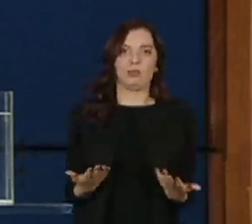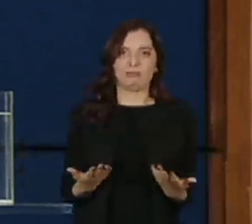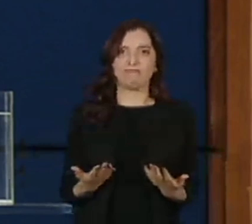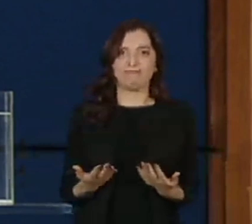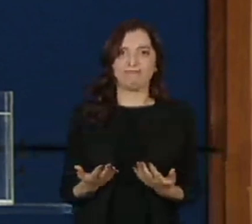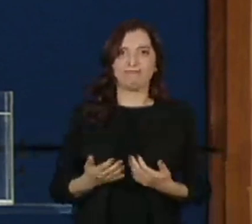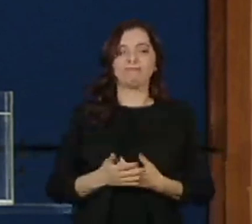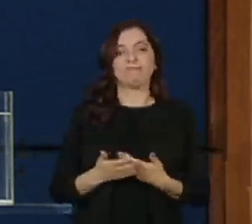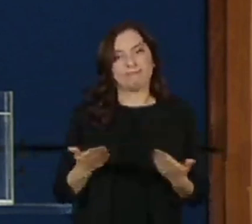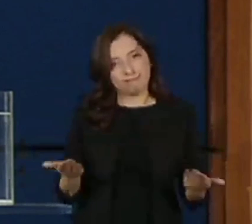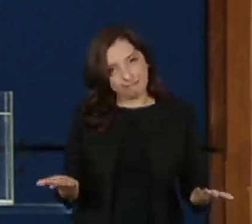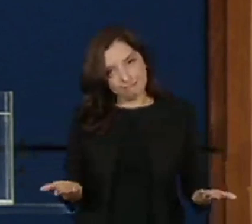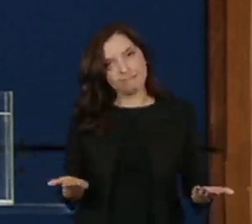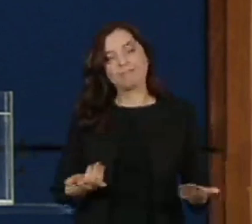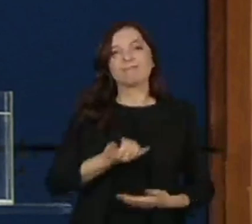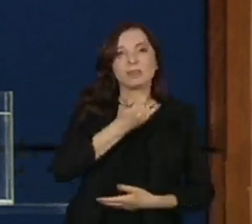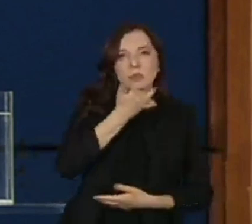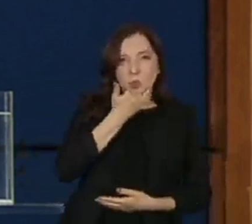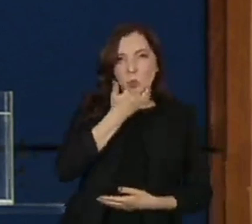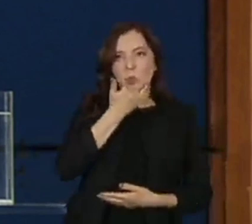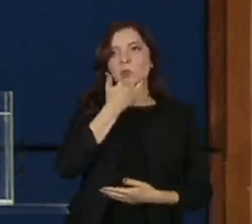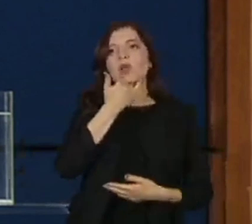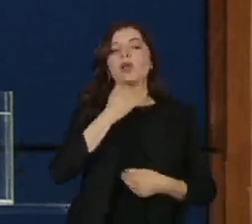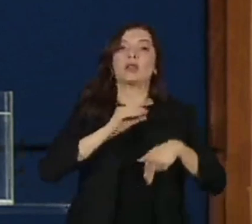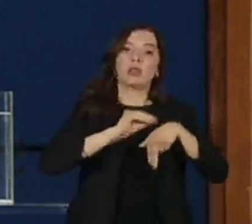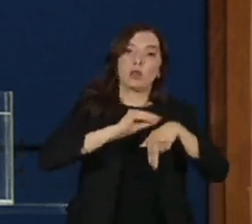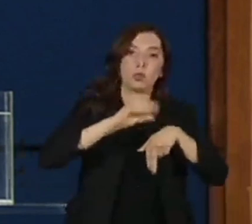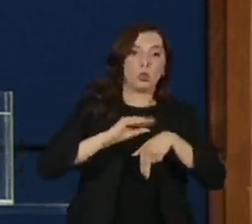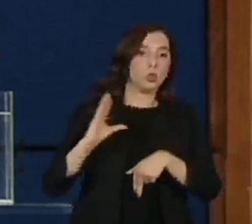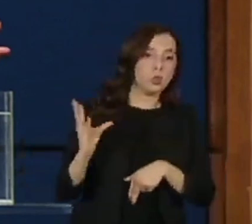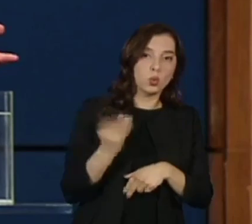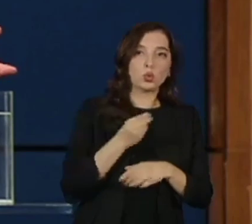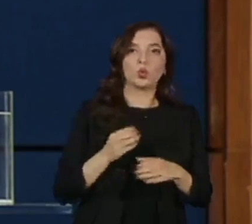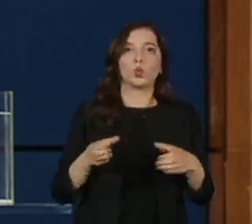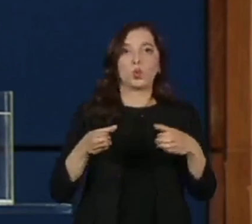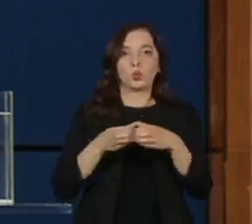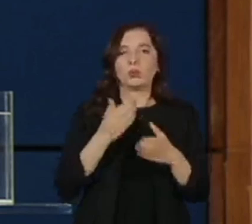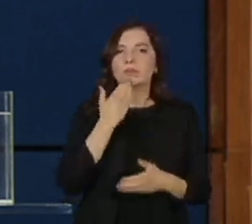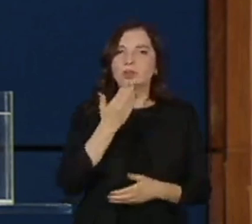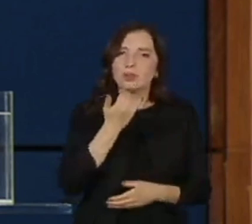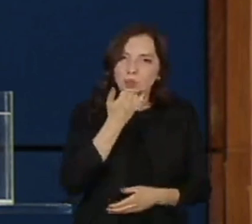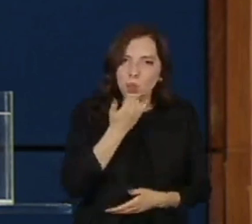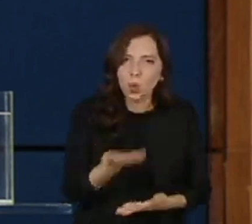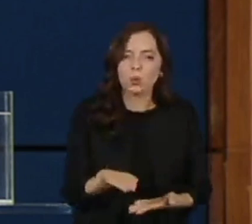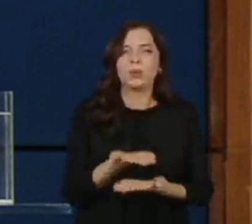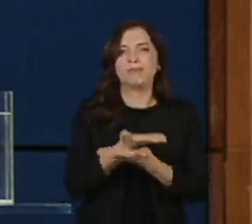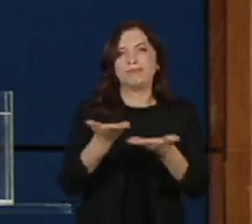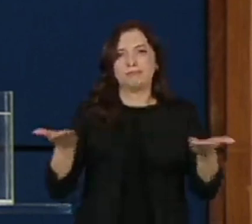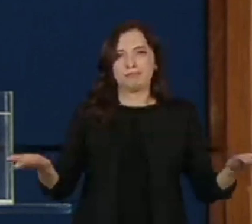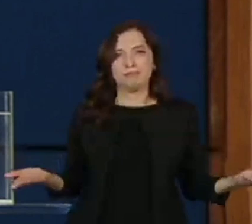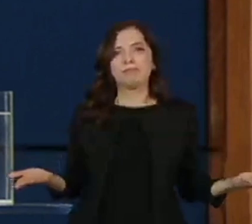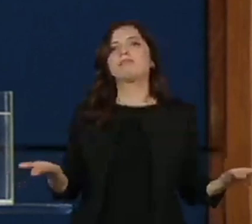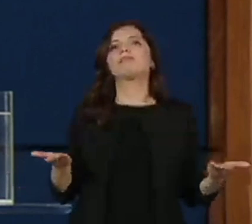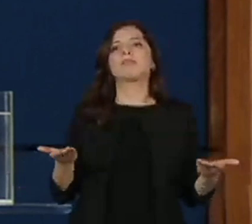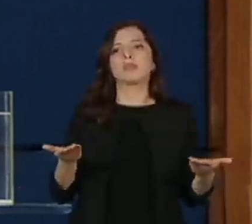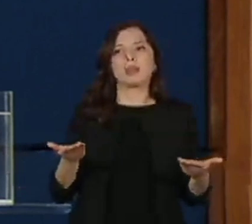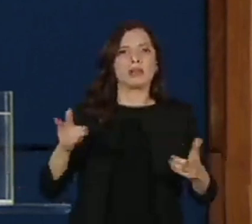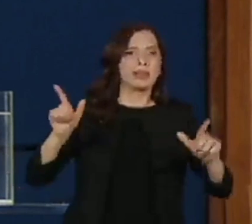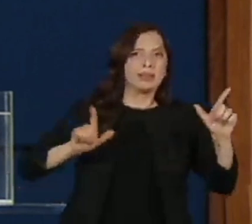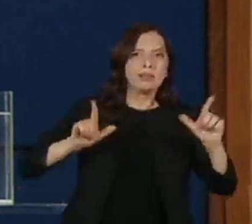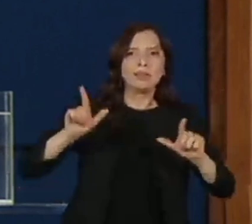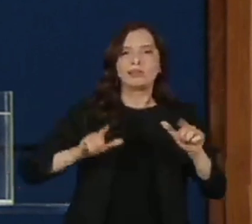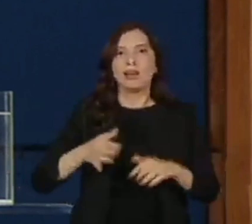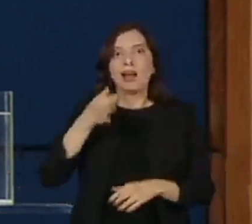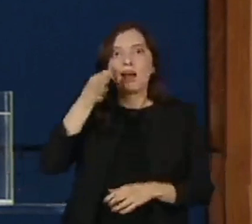peço desculpas inovem da TV Cultura eh e de eh de todo o mundo da televisão que viveu hoje uma cena tão